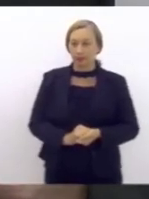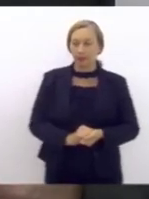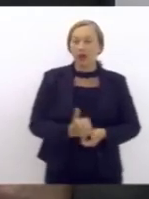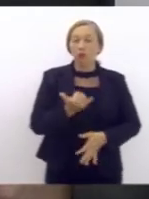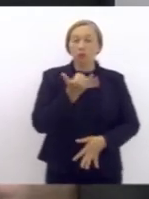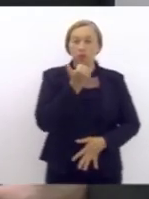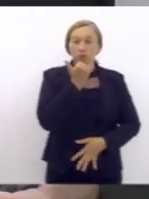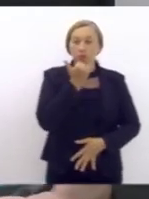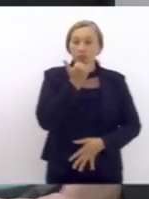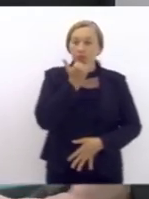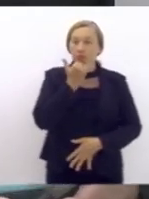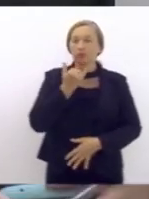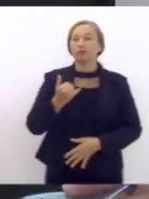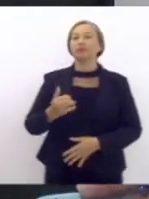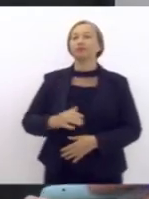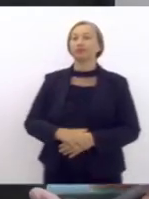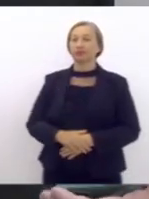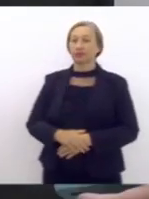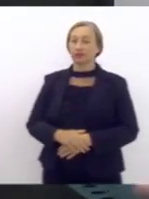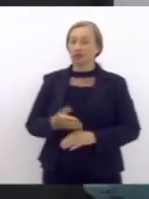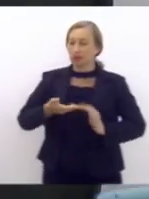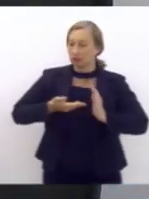Perdão, da Câmara dos Deputados.